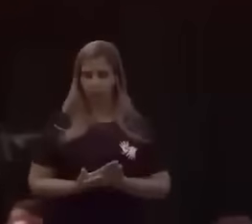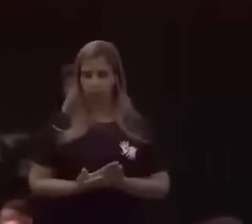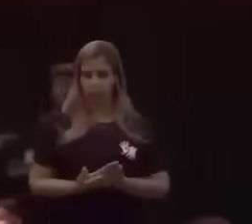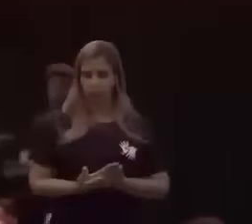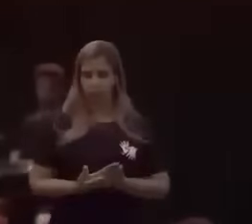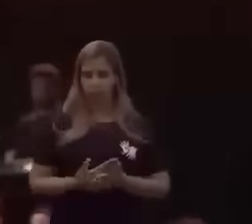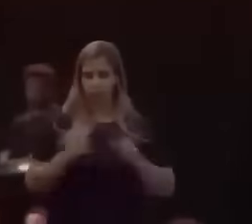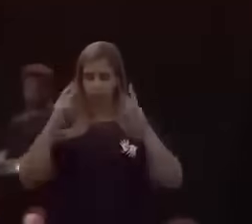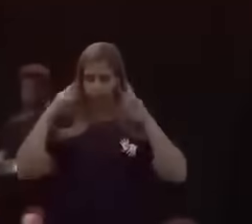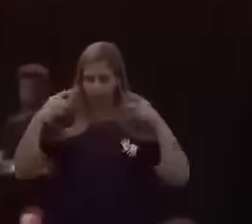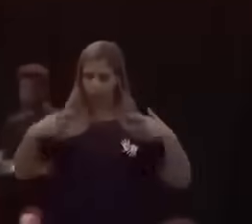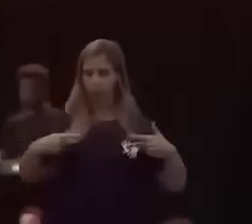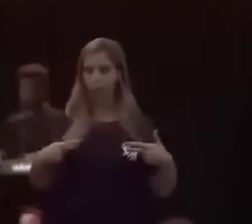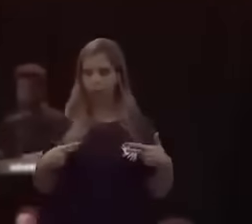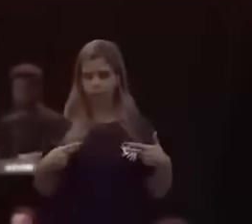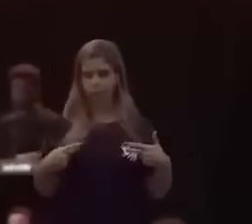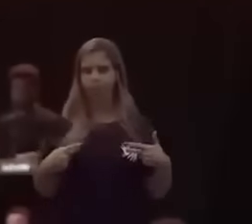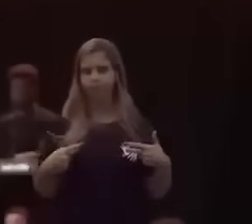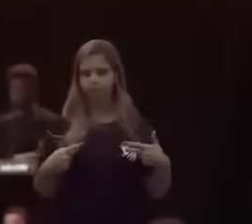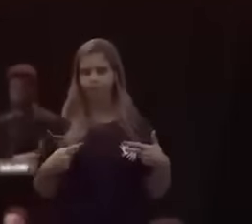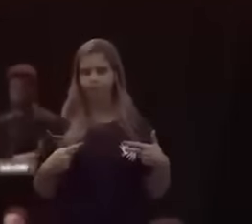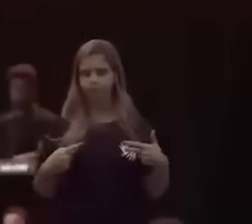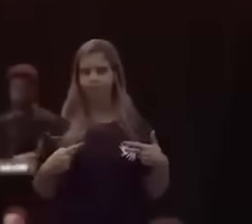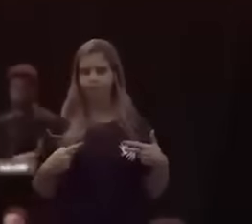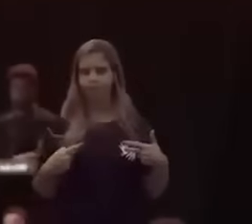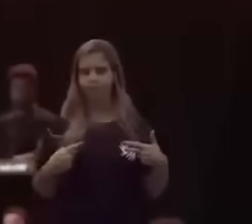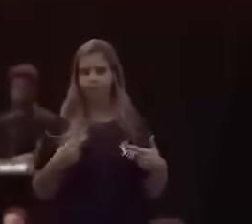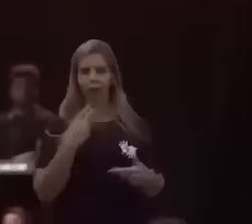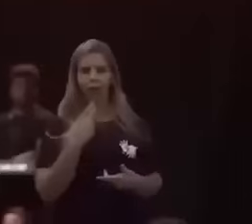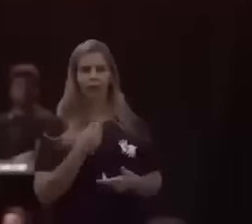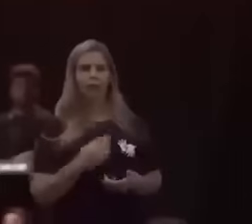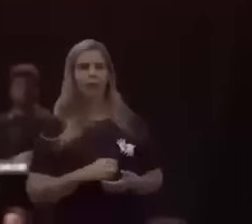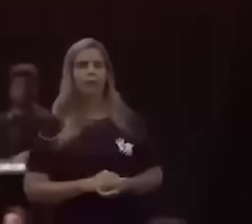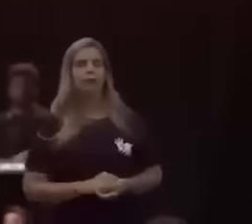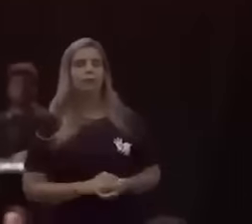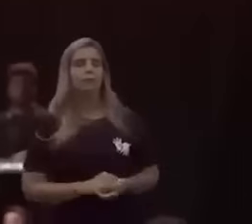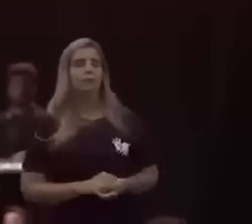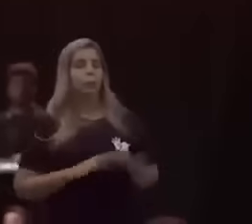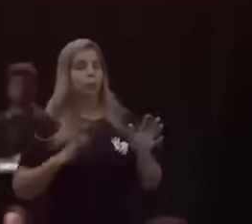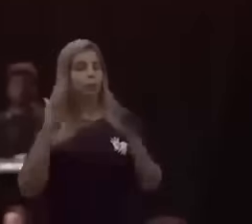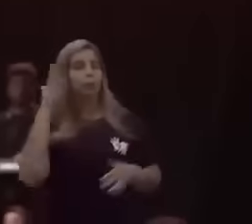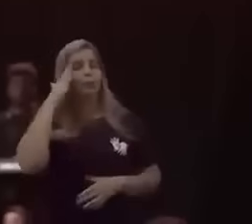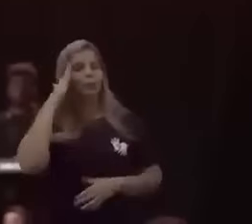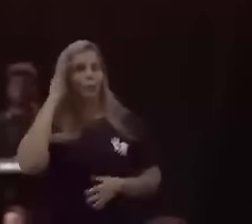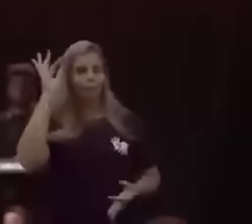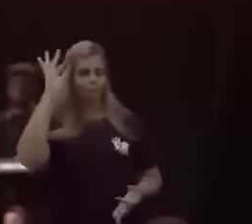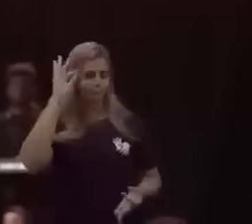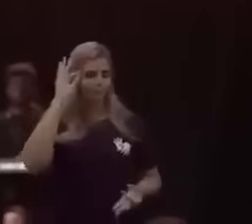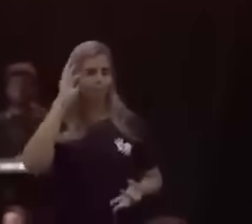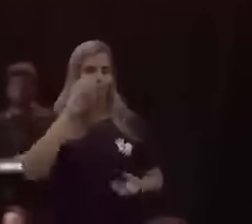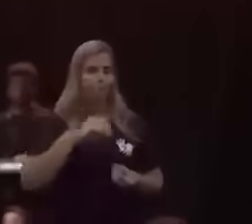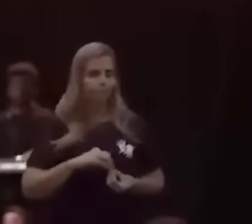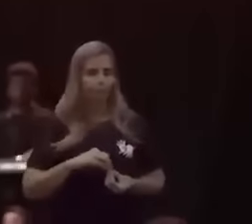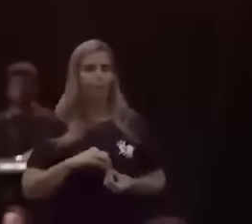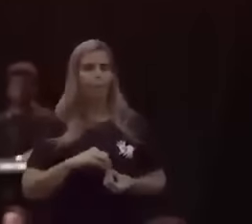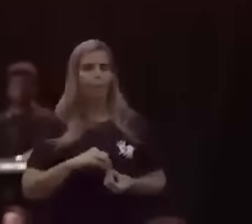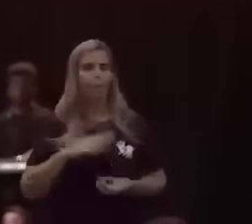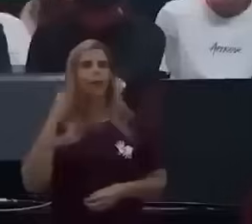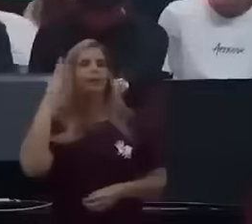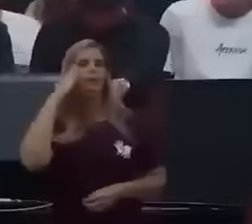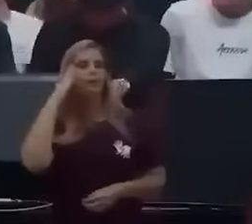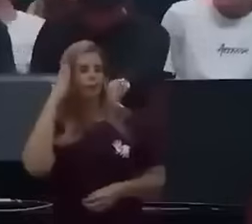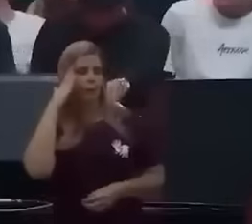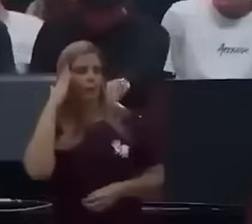vida por ti, negou Jesus. Mas quando Pedro reconheceu que ele não tinha forças nele mesmo para morrer por Jesus, aí